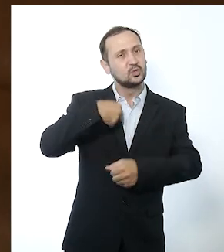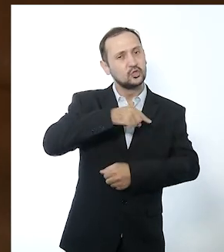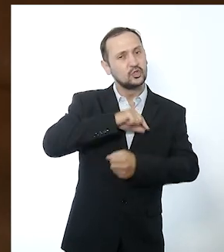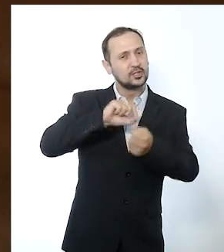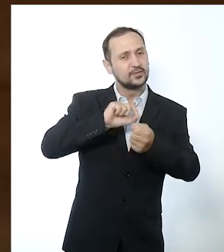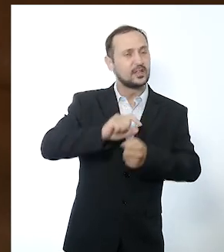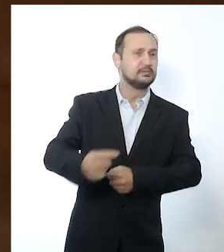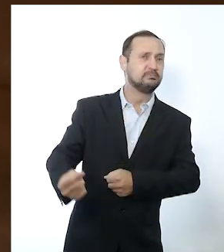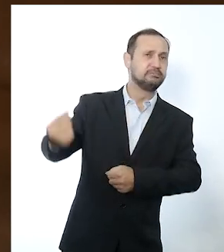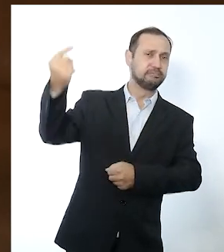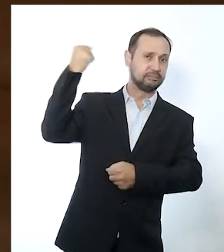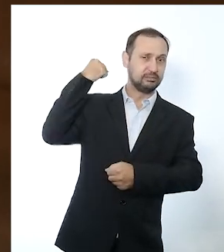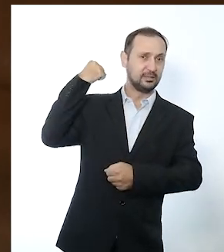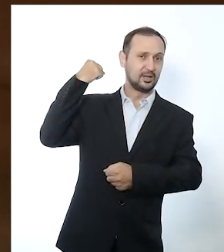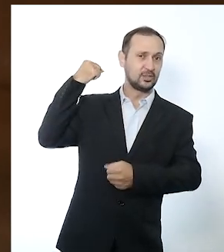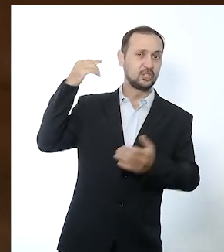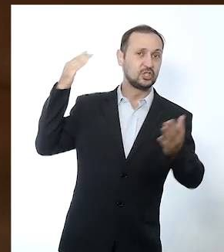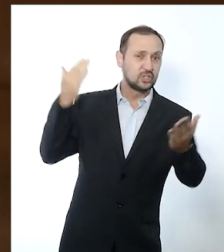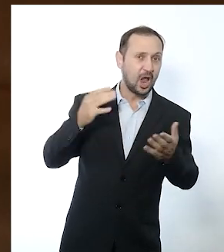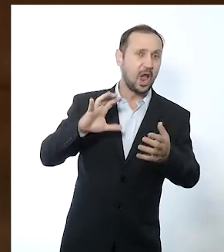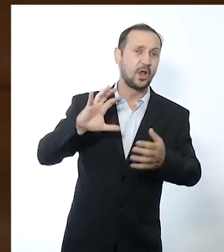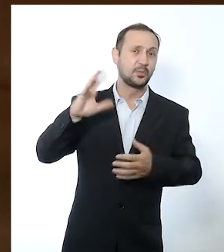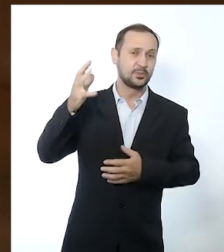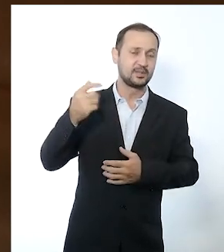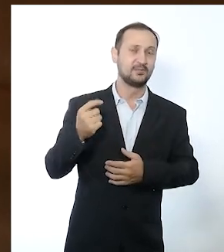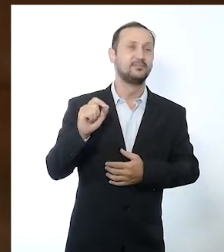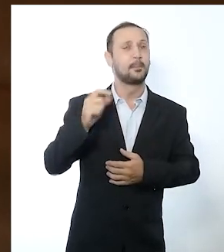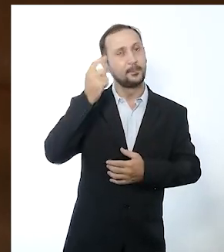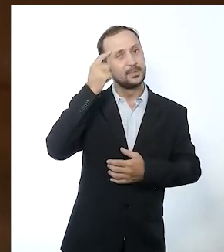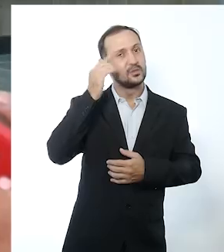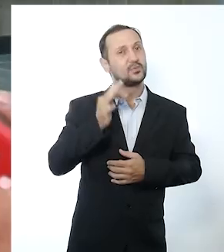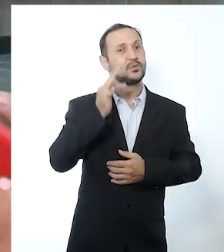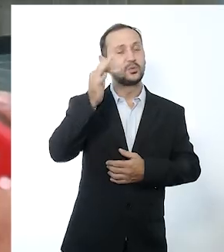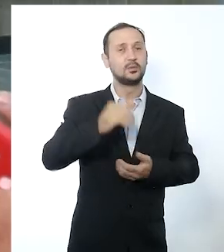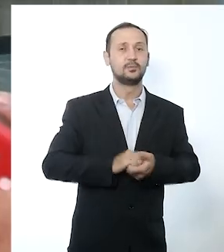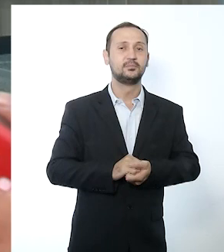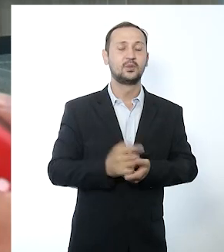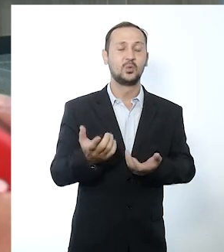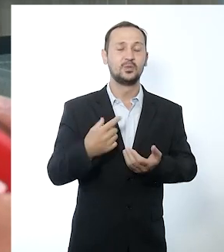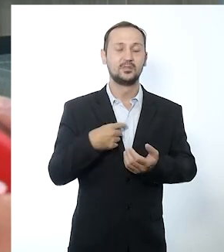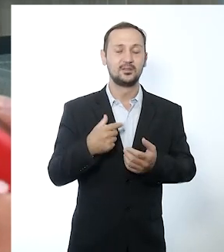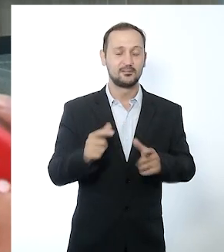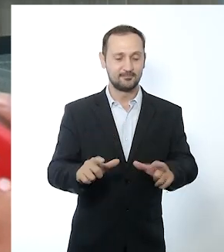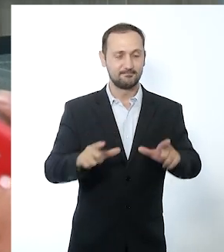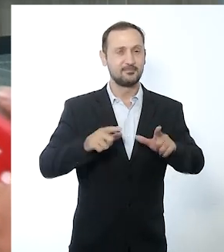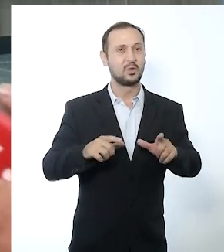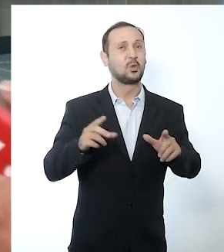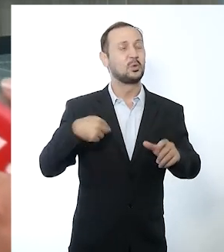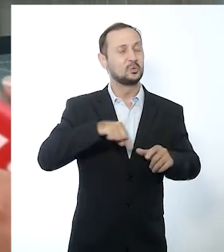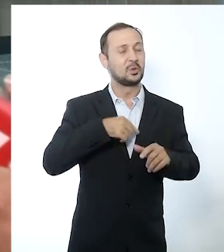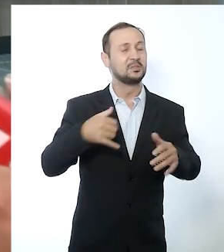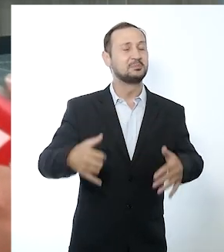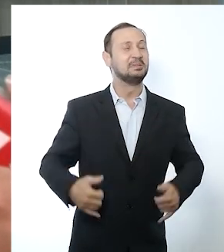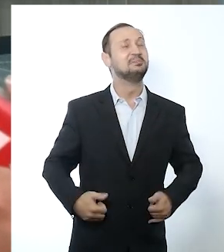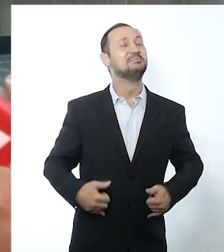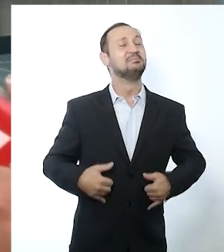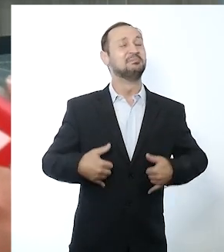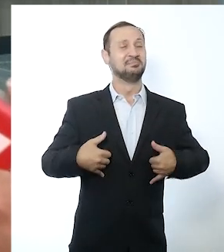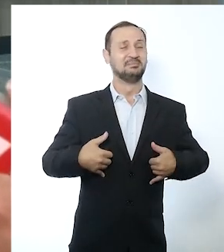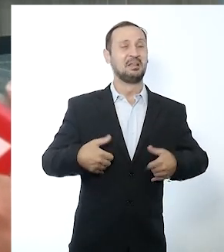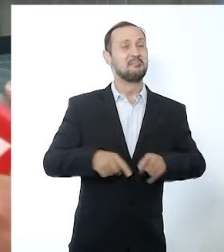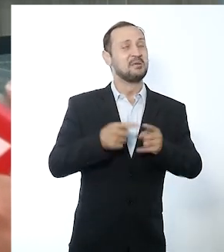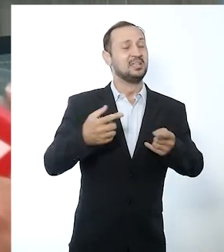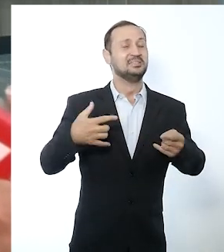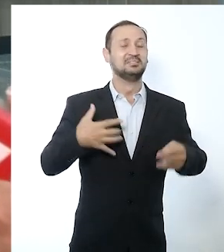já foi e que já passamos e que já fizemos, pensando no futuro. Estamos recebendo essa homenagem com muita humildade, mas com